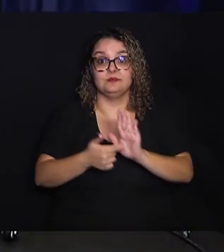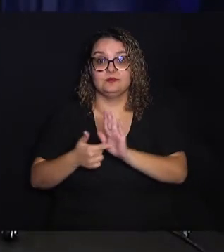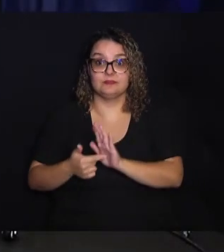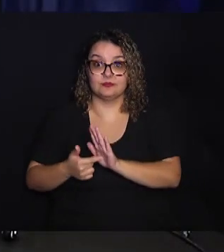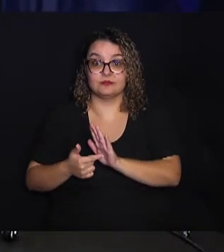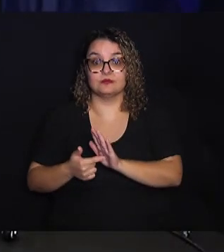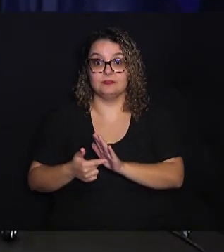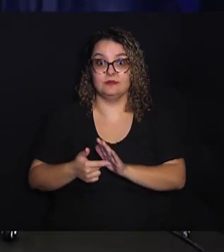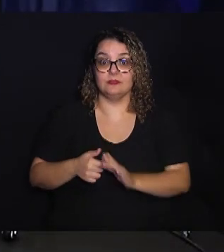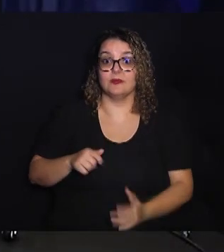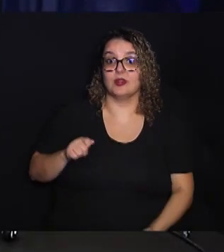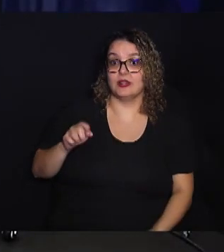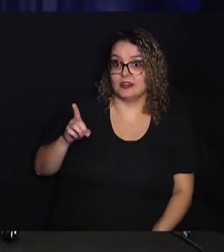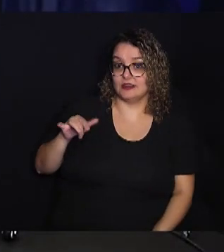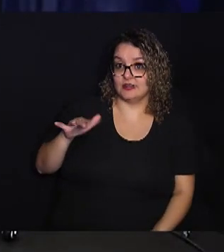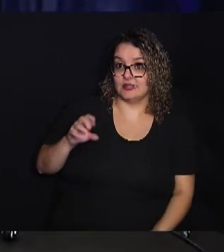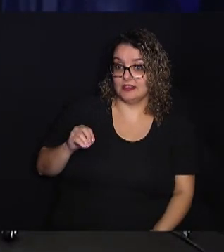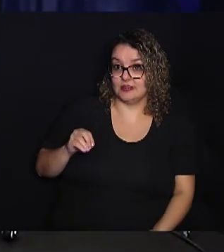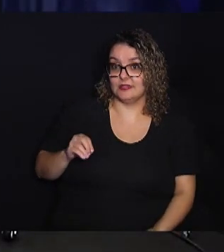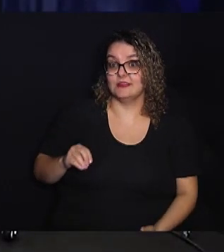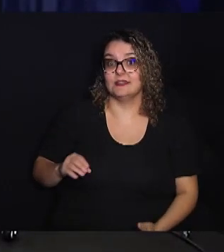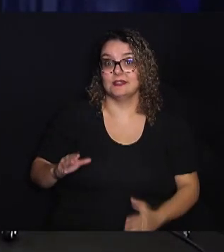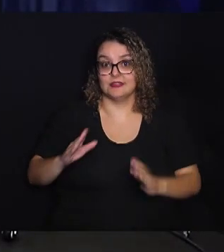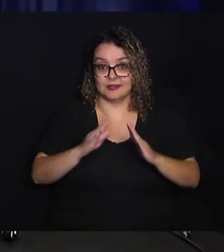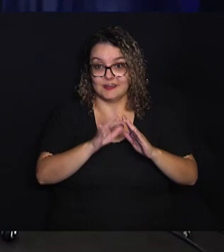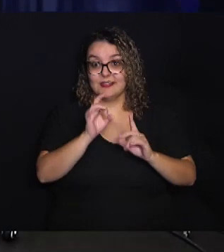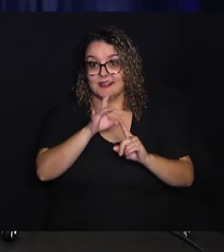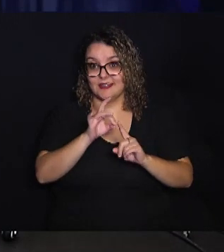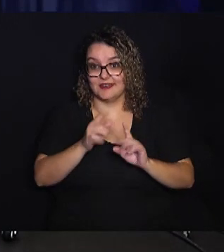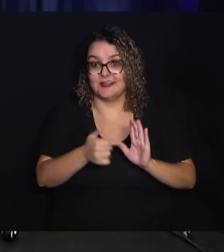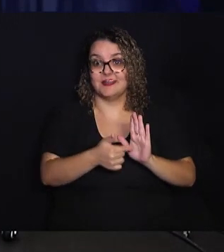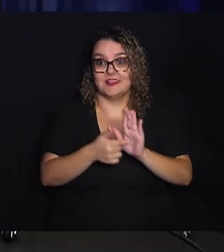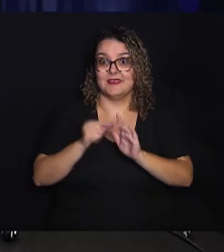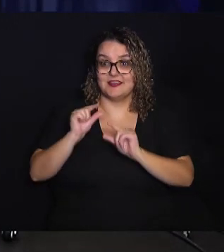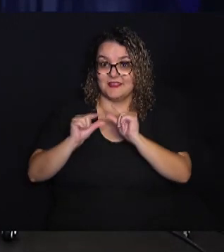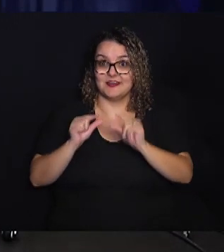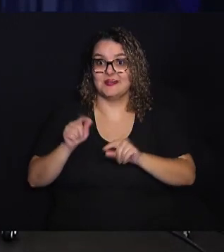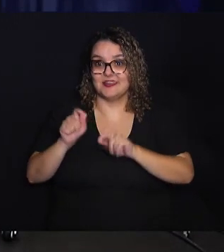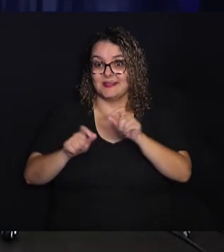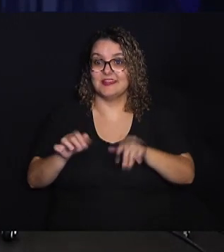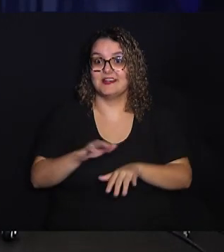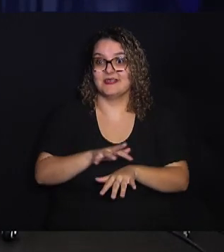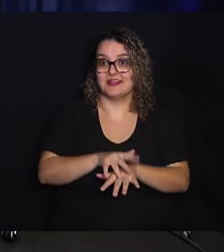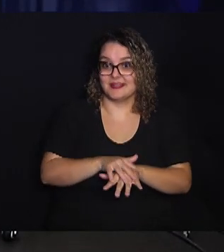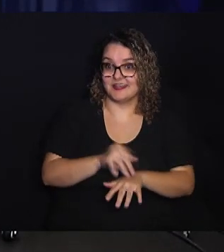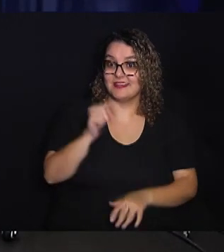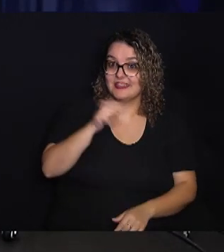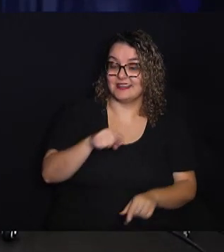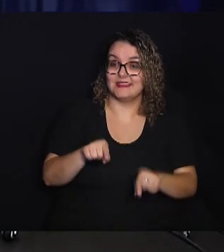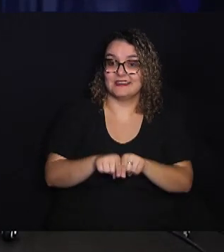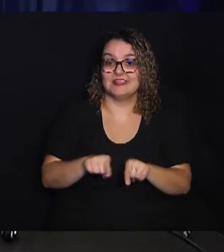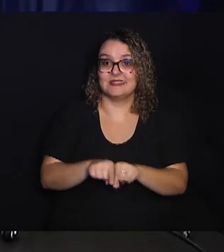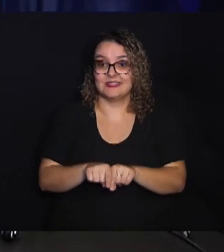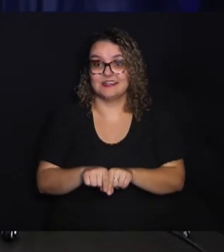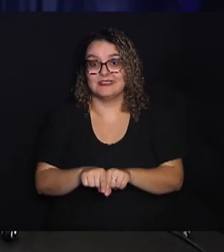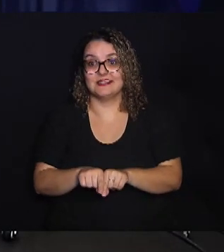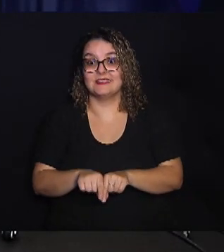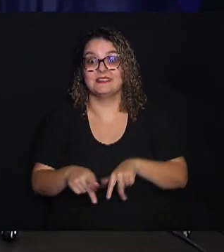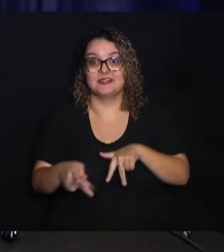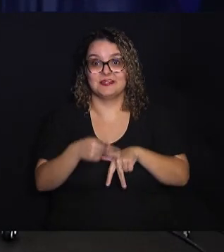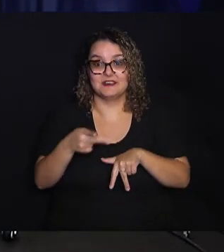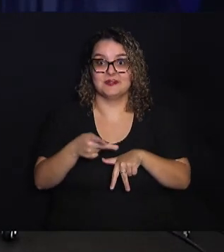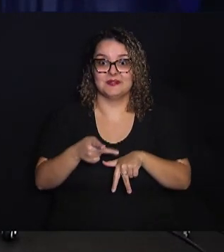Adélio Sarro, e ela esteve na Casa de Vidro, e a gente vai mostrar um pouquinho do pessoal do Braille que esteve lá. Eles mandaram uns